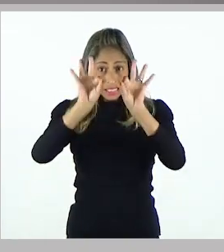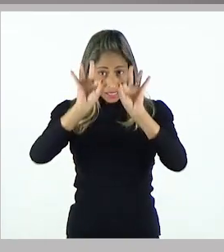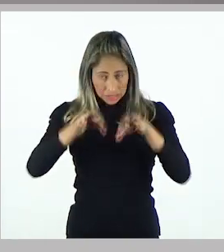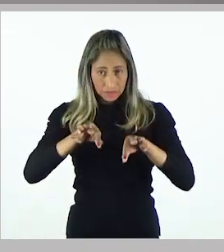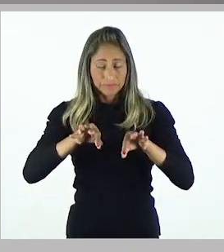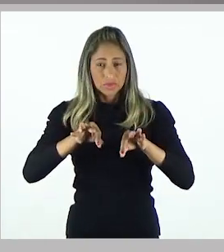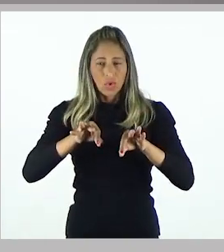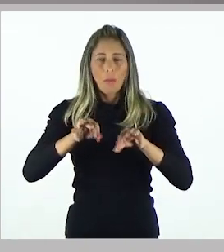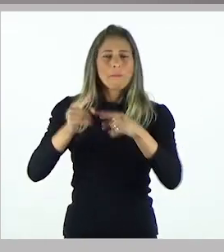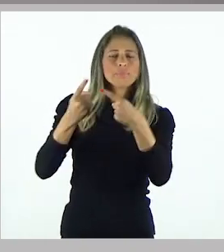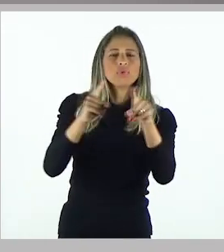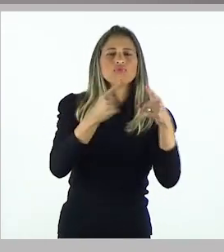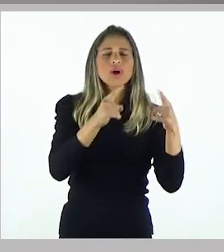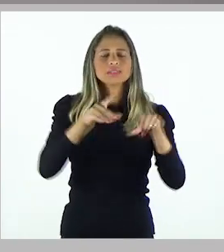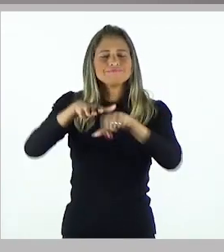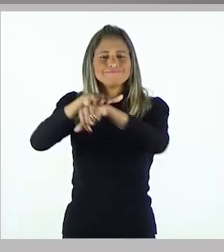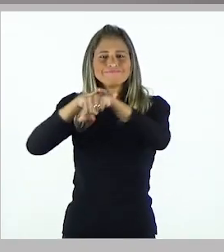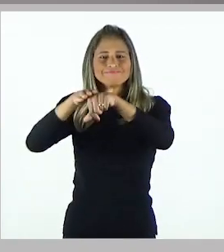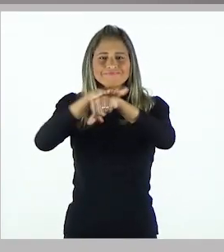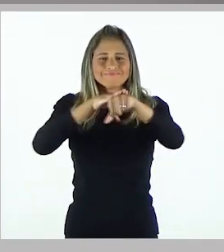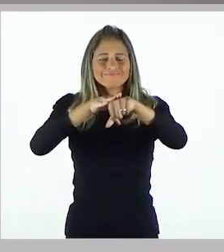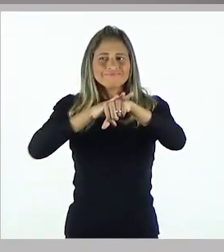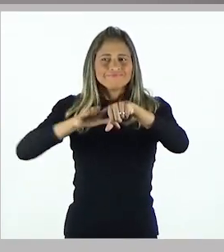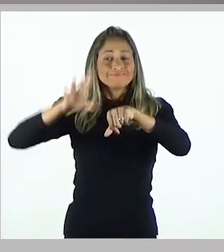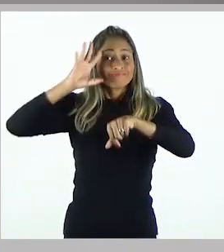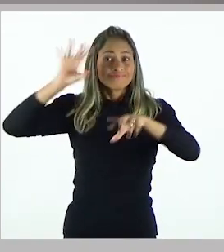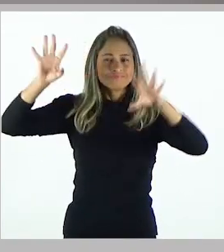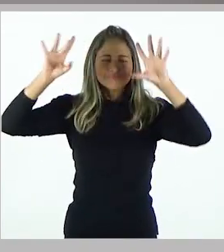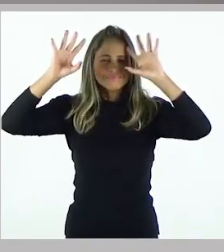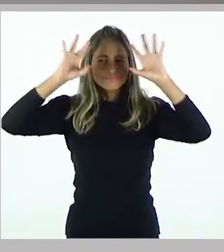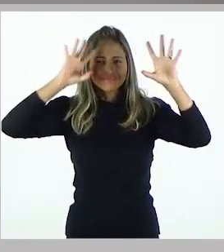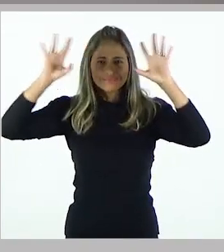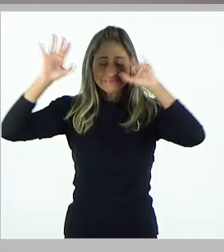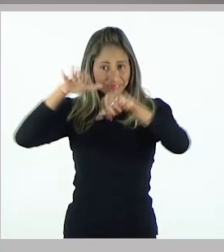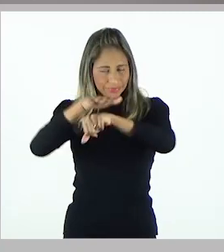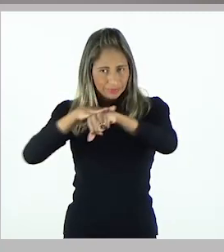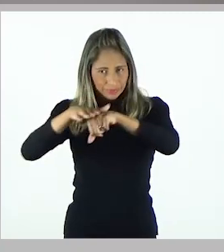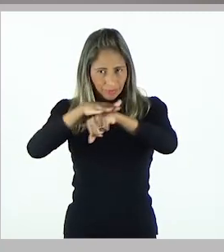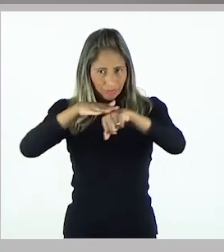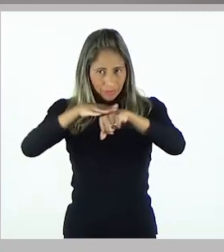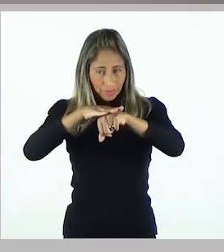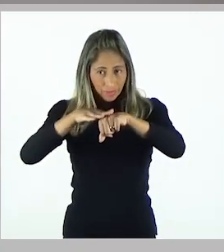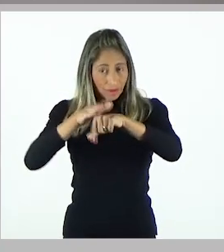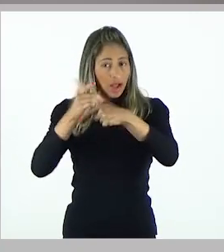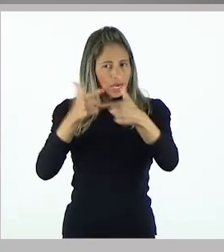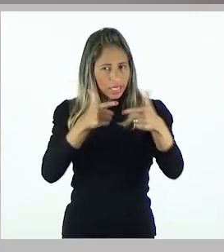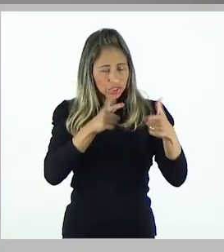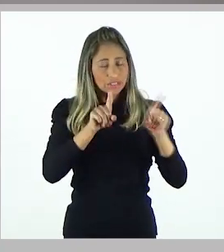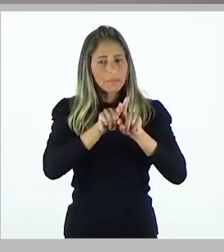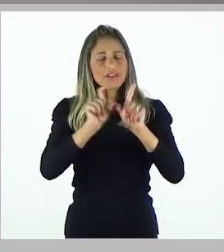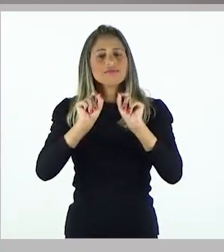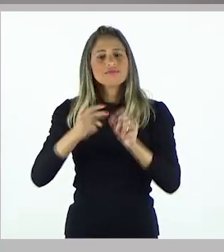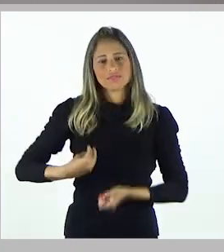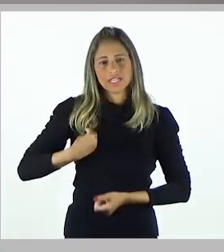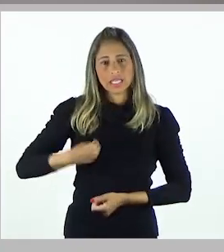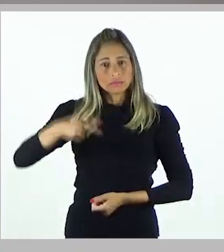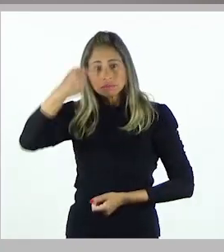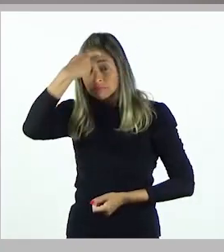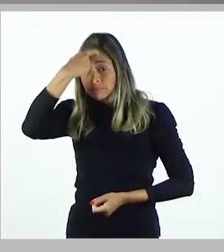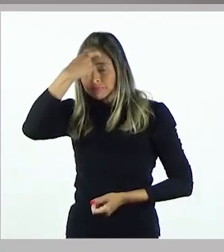sim como provocadora de conversas que levem à reflexão, à conversa, à crítica e ao